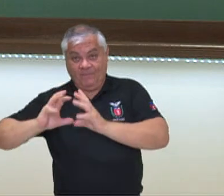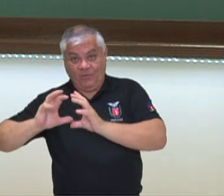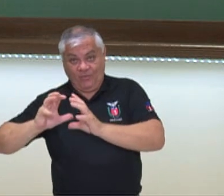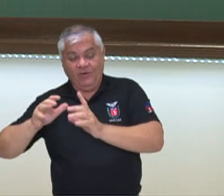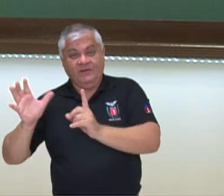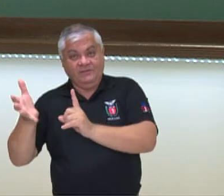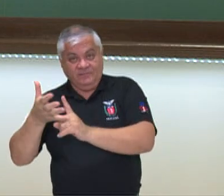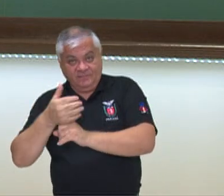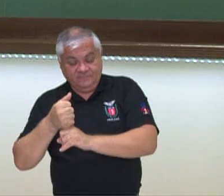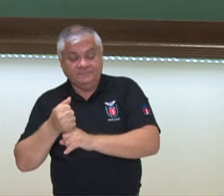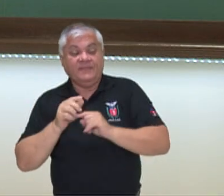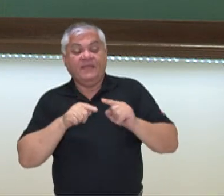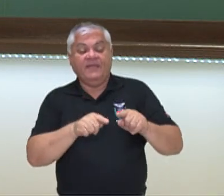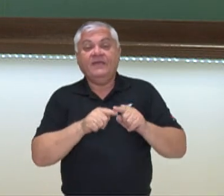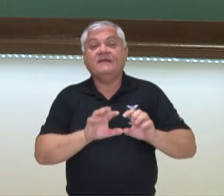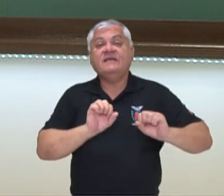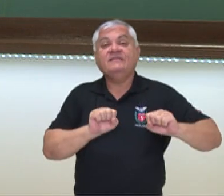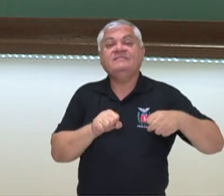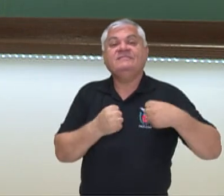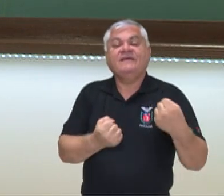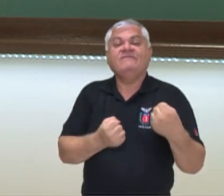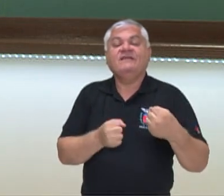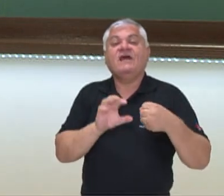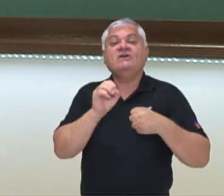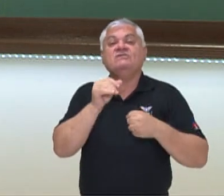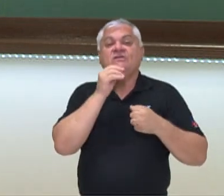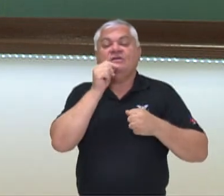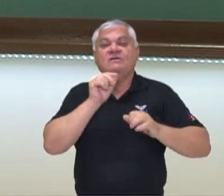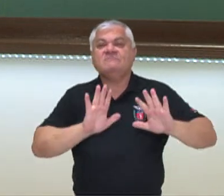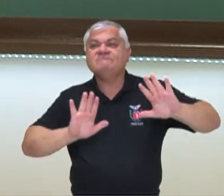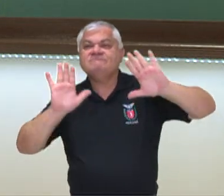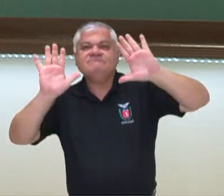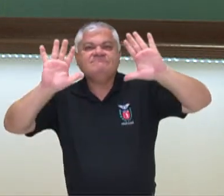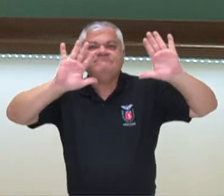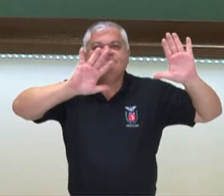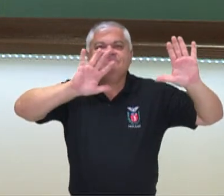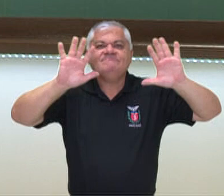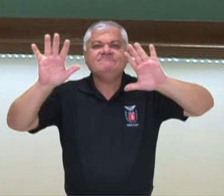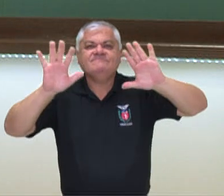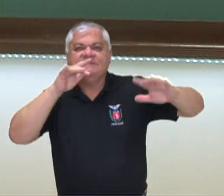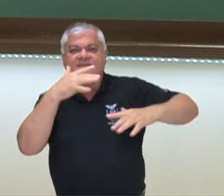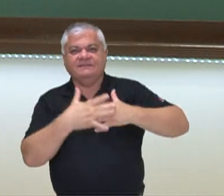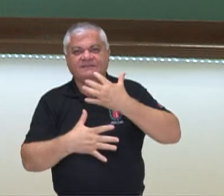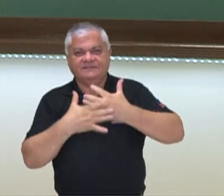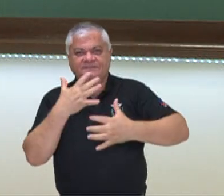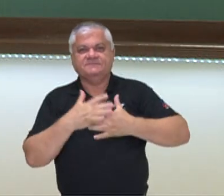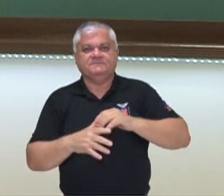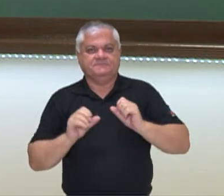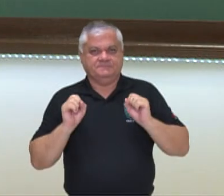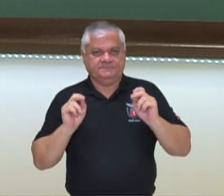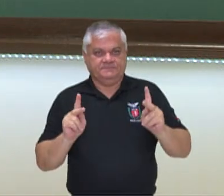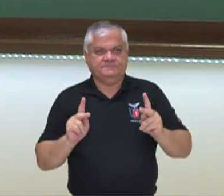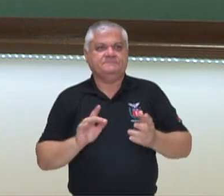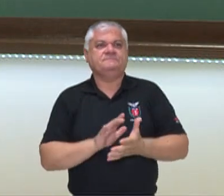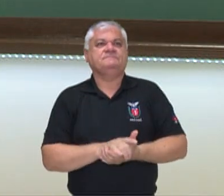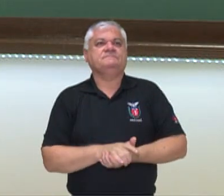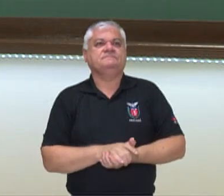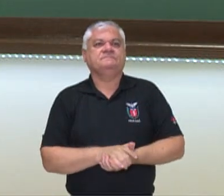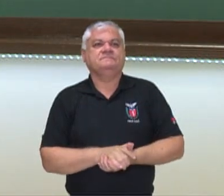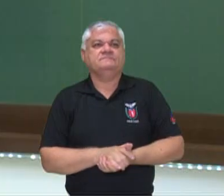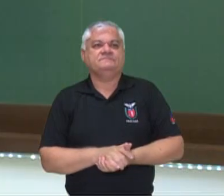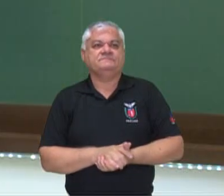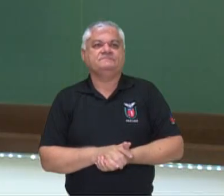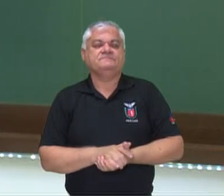e a equipe que está sem a bola na sua fase de defesa, tentando impedir o arremesso, ok?